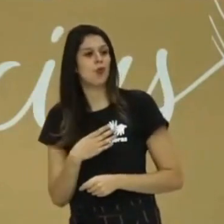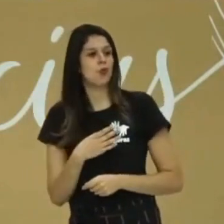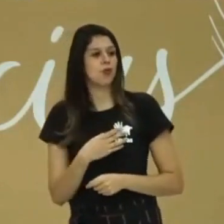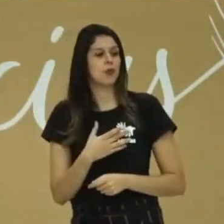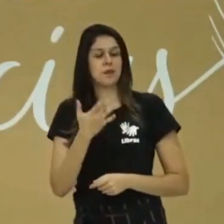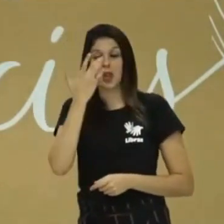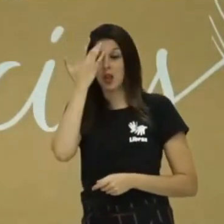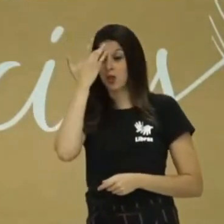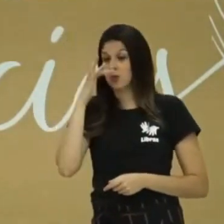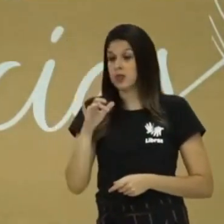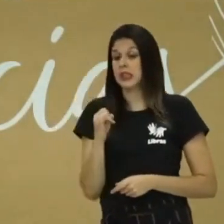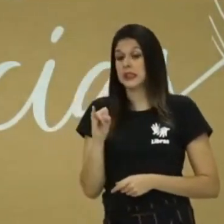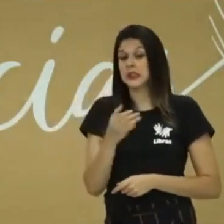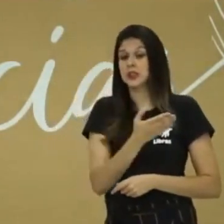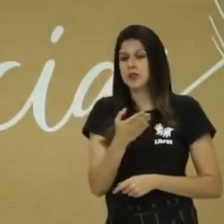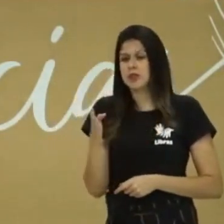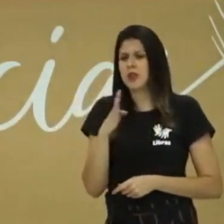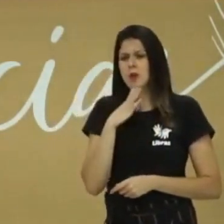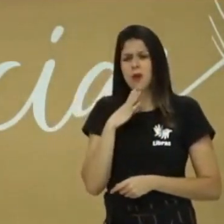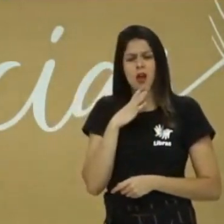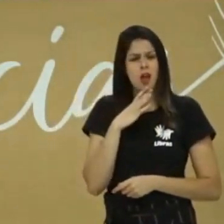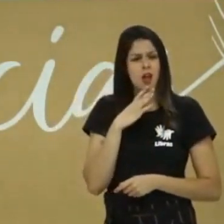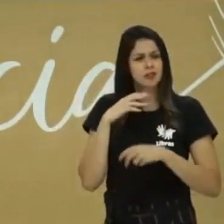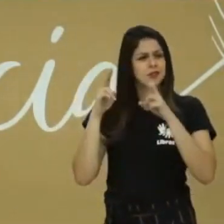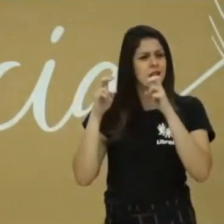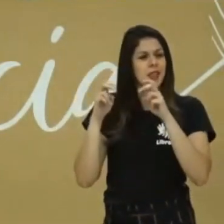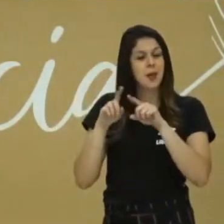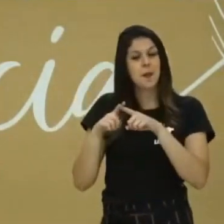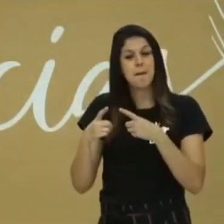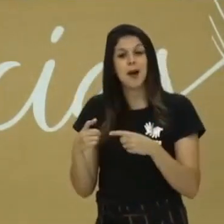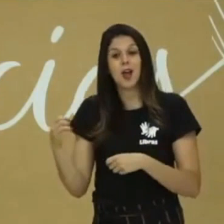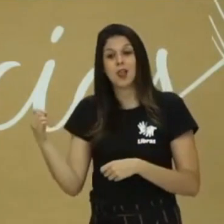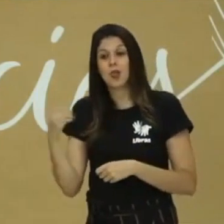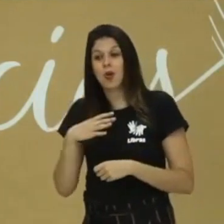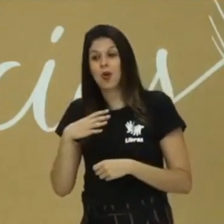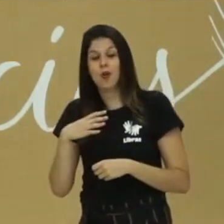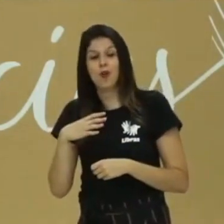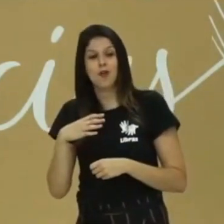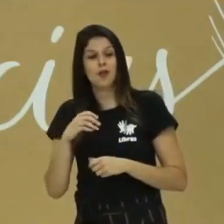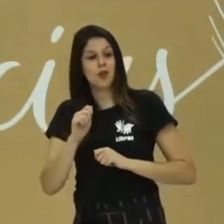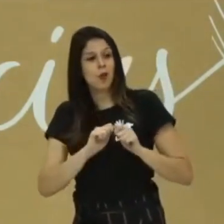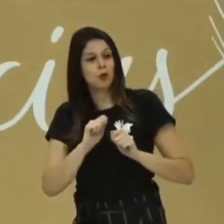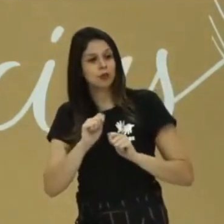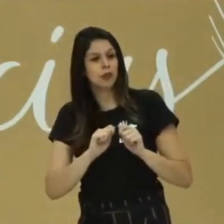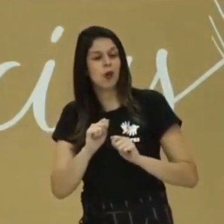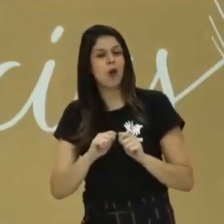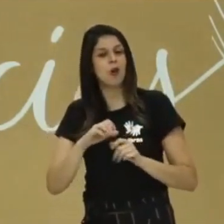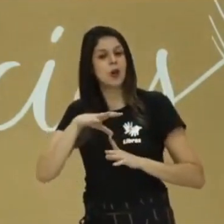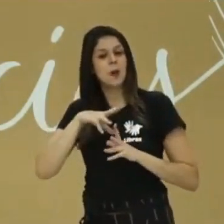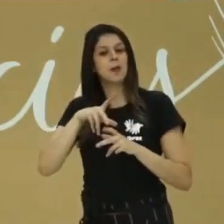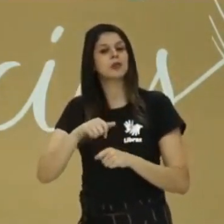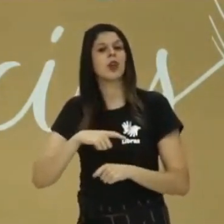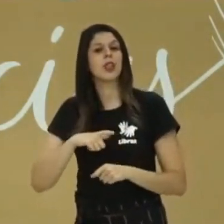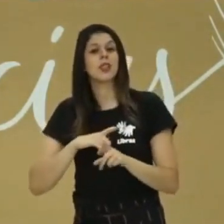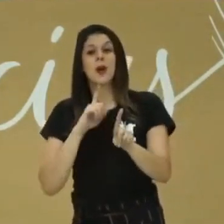e eu não sei se você já ouviu alguma coisa sobre isso mas essa nova ordem mundial eles tem planos eles têm